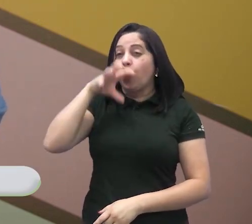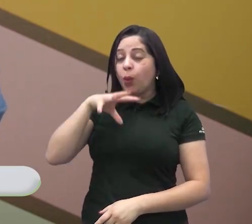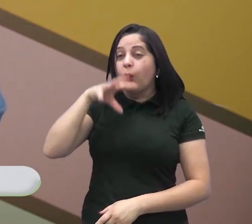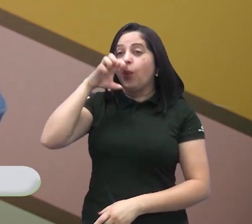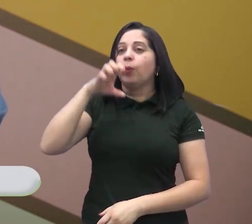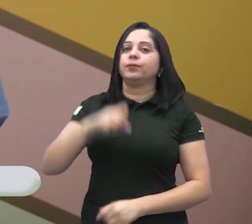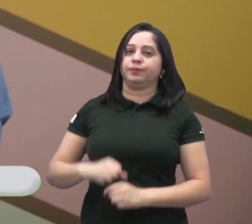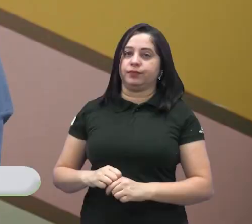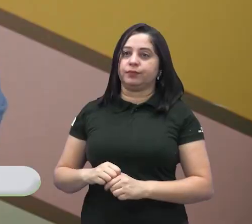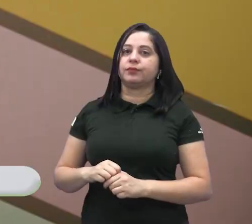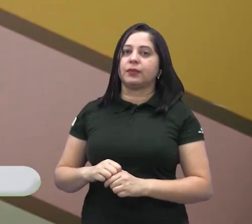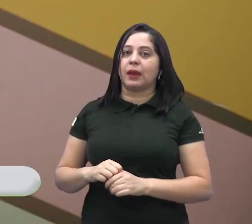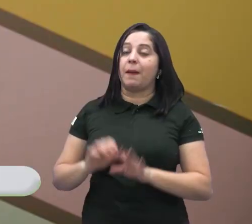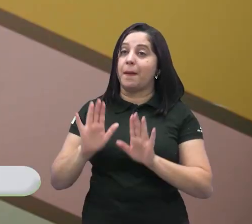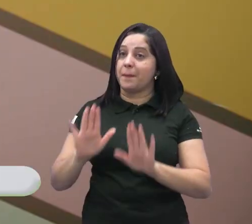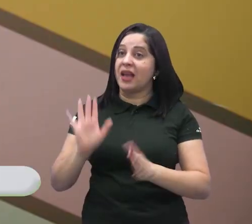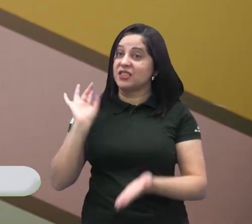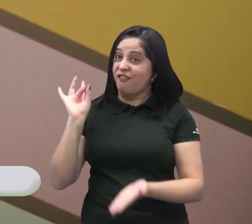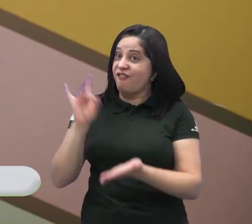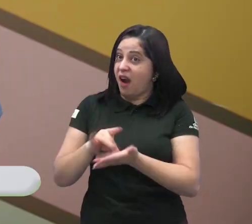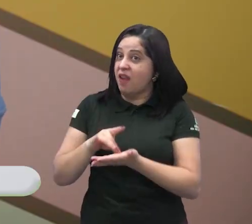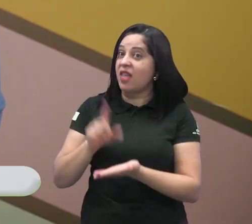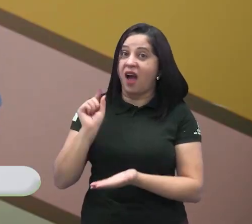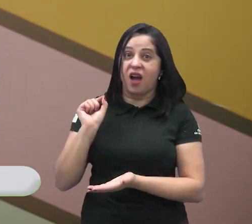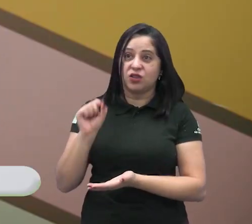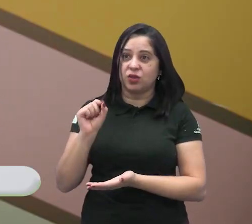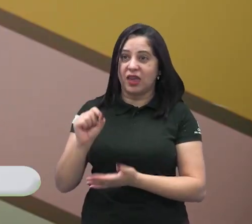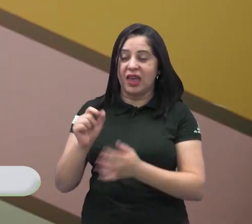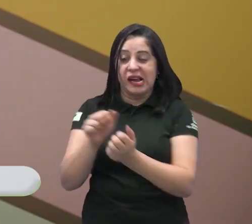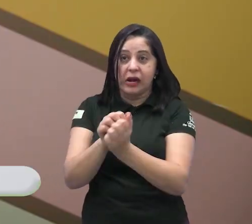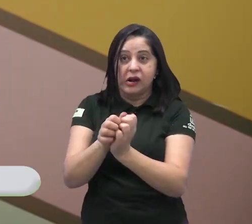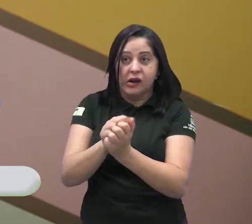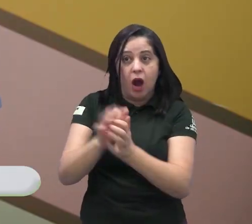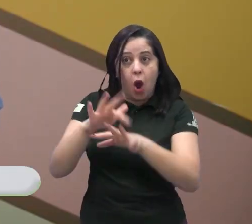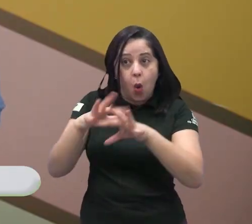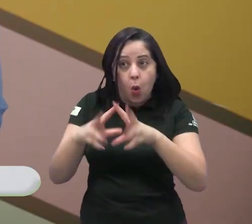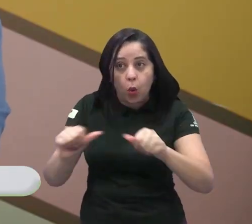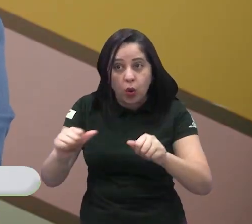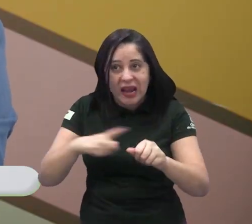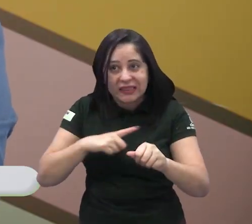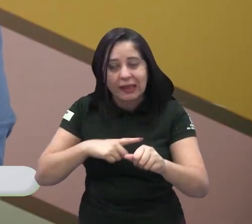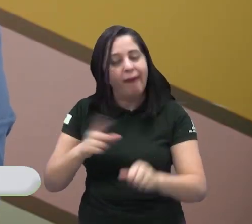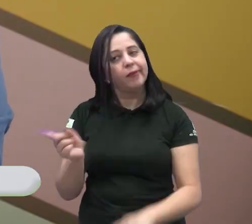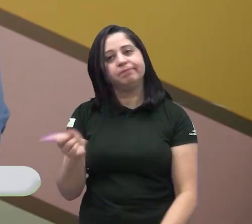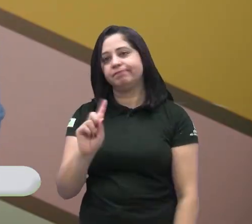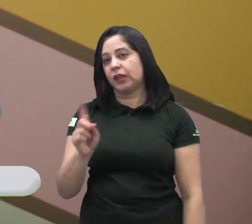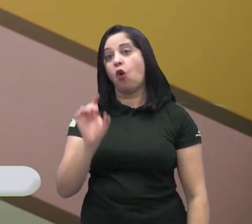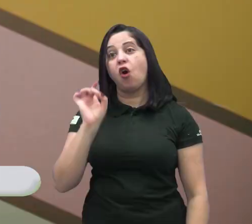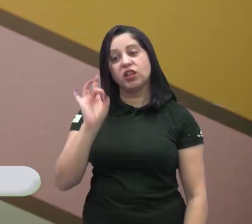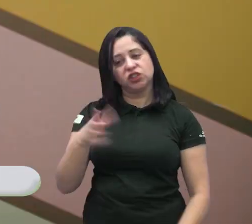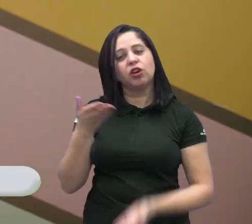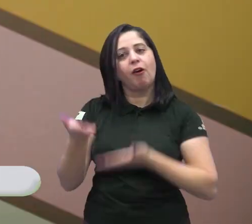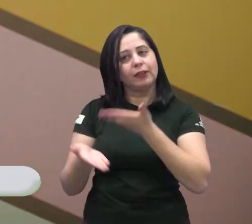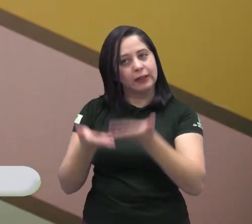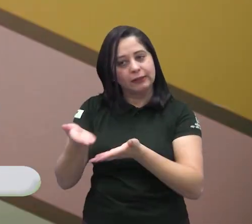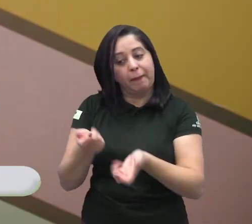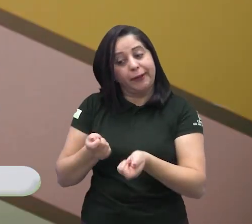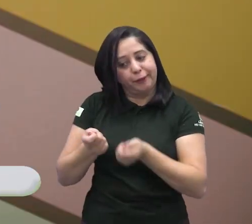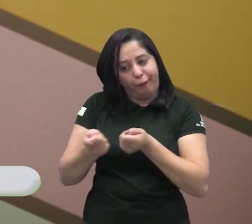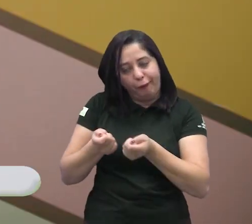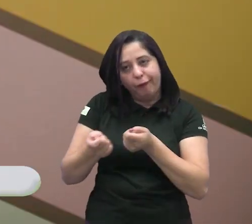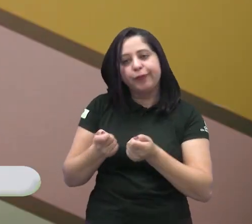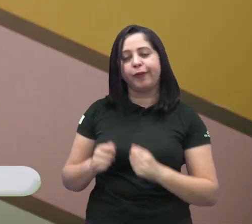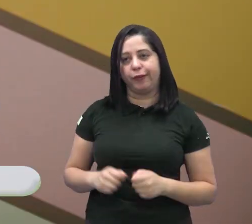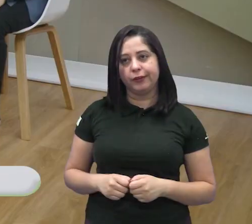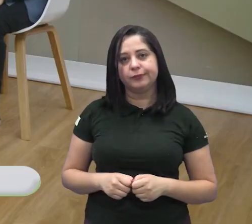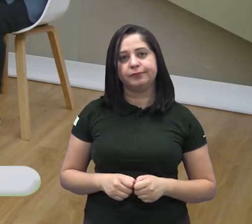que tudo isso melhore o quadro de bruxismo. Mas uma coisa é fato, bruxismo não tem cura. Bruxismo tem